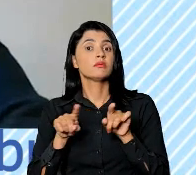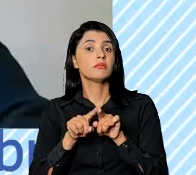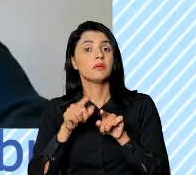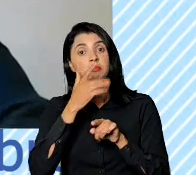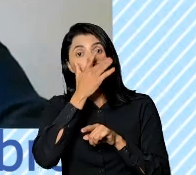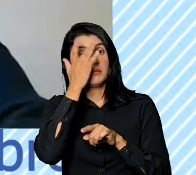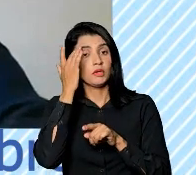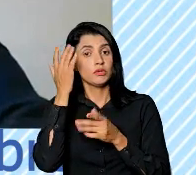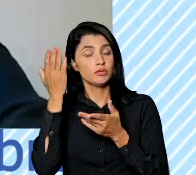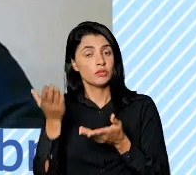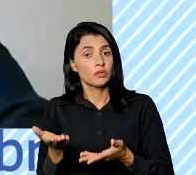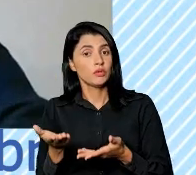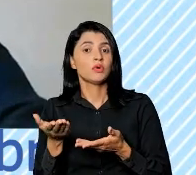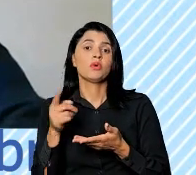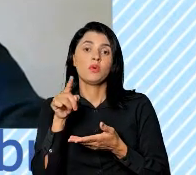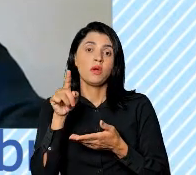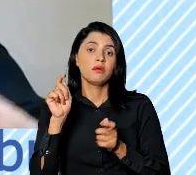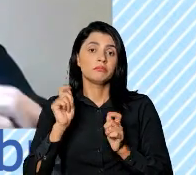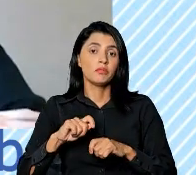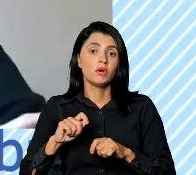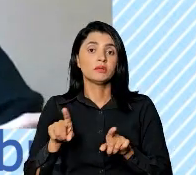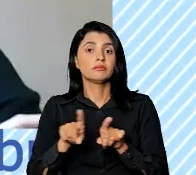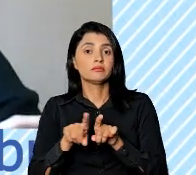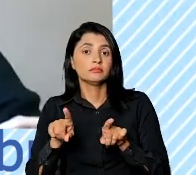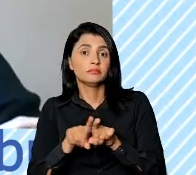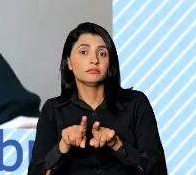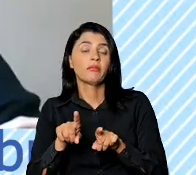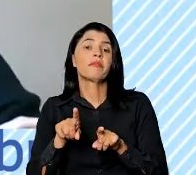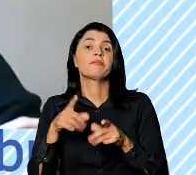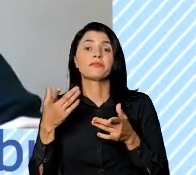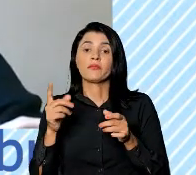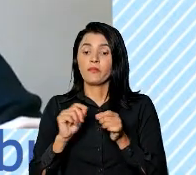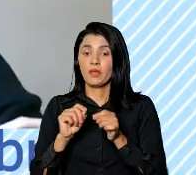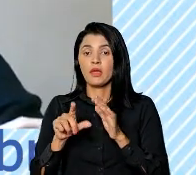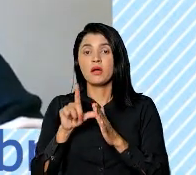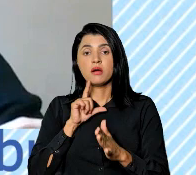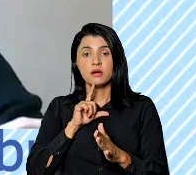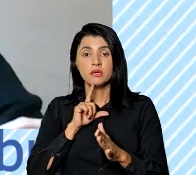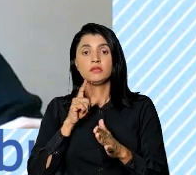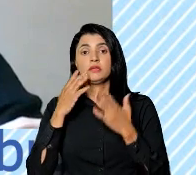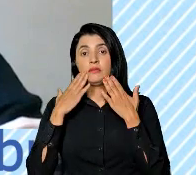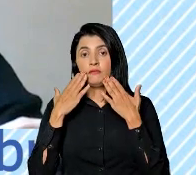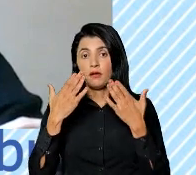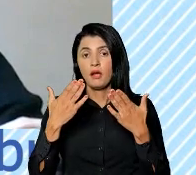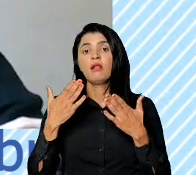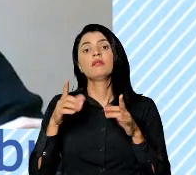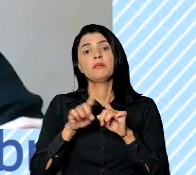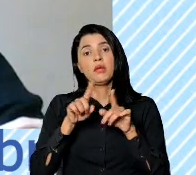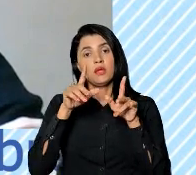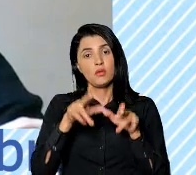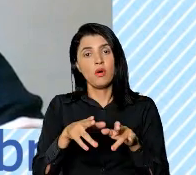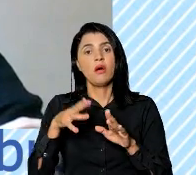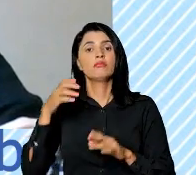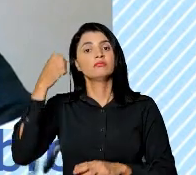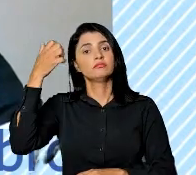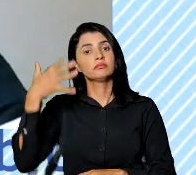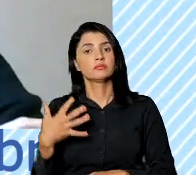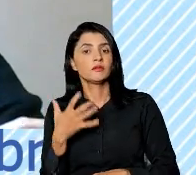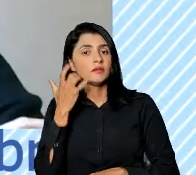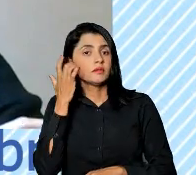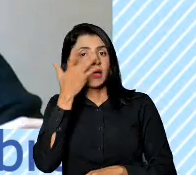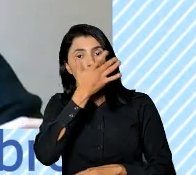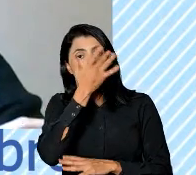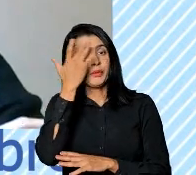convidadas ilustres que, se possível, também o façam ao início da sua fala, que é para facilitar